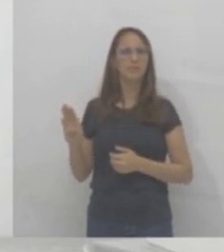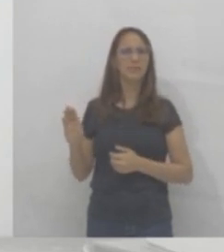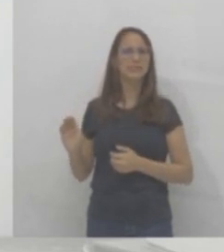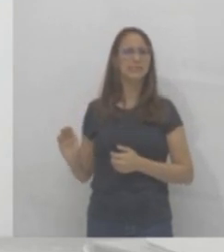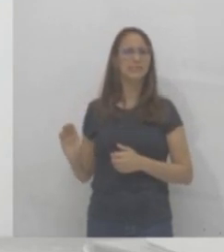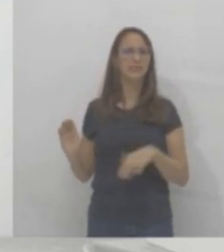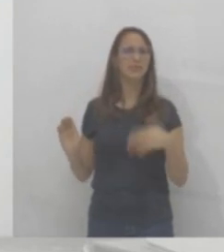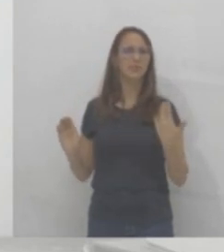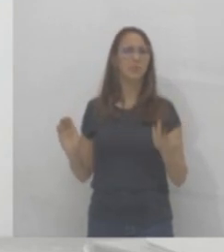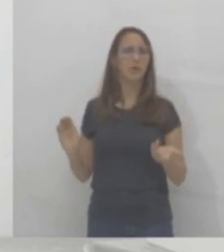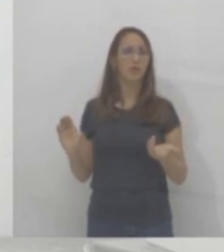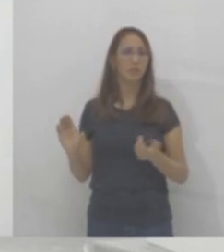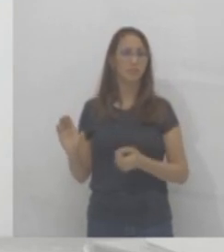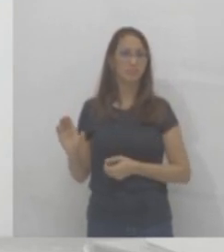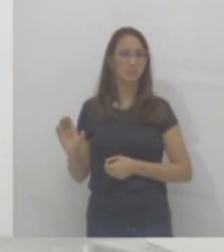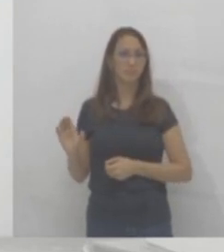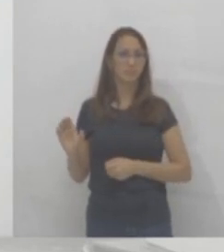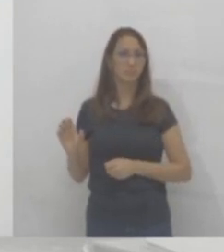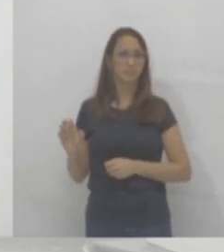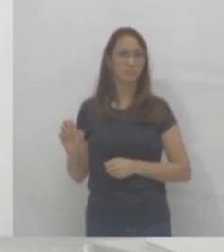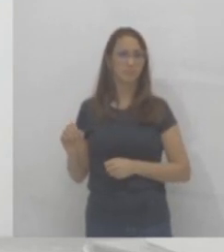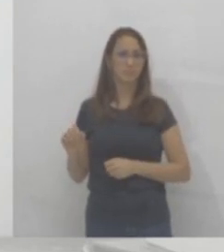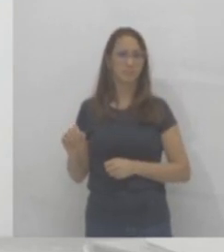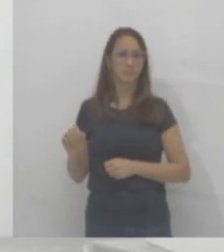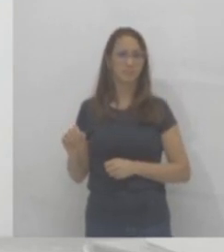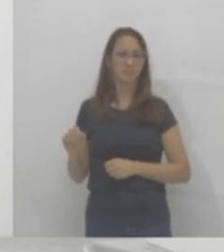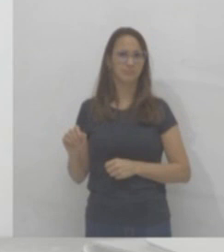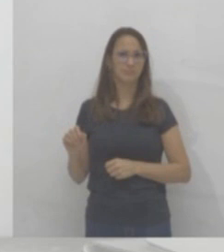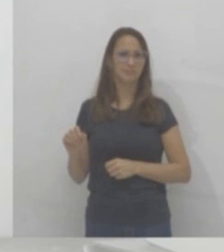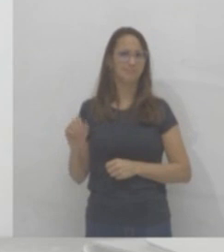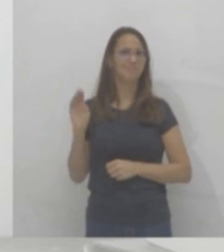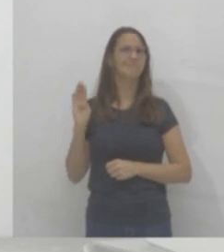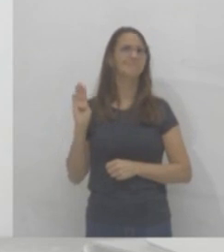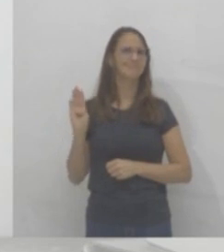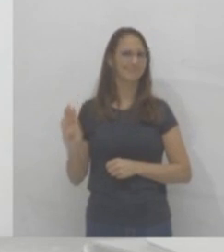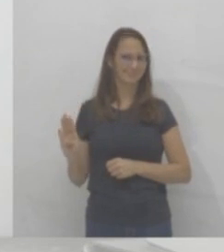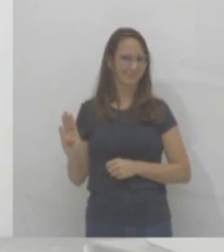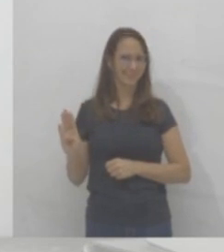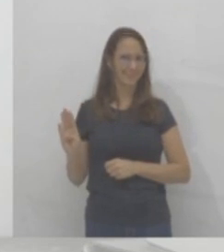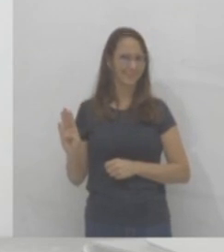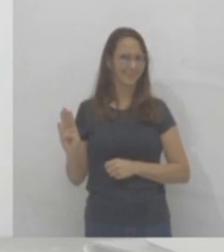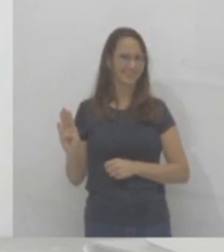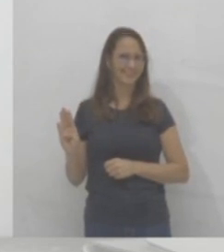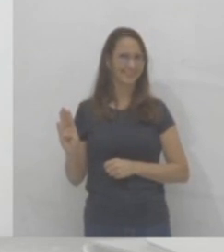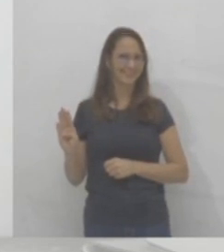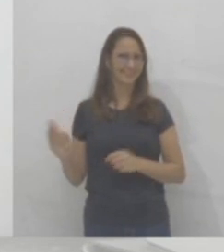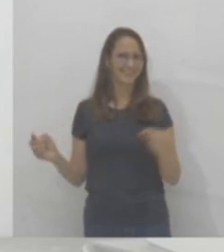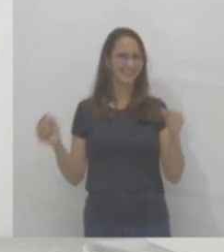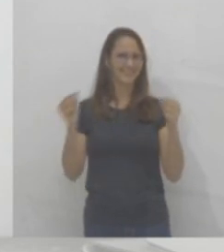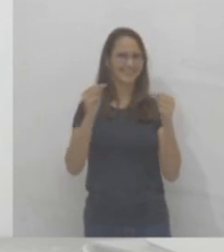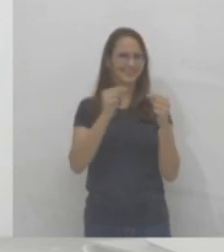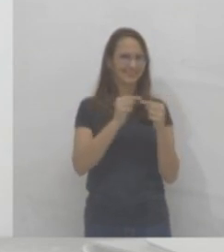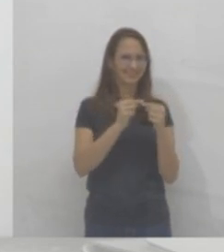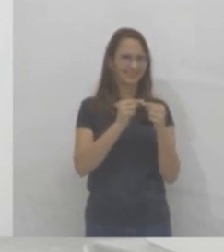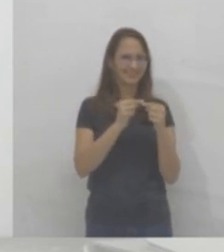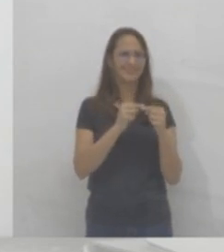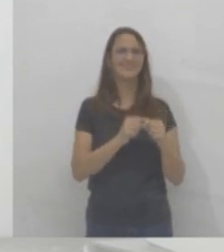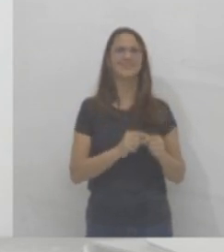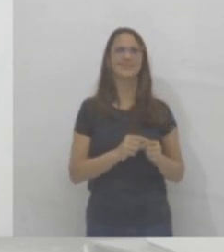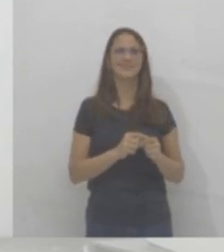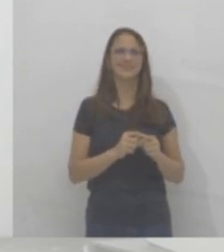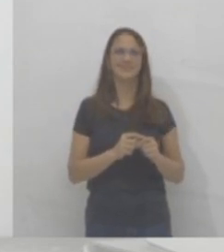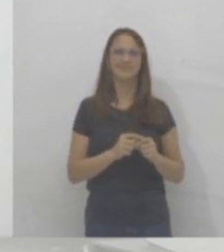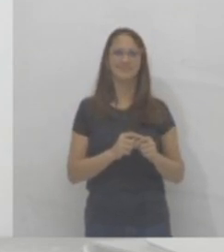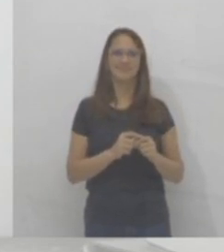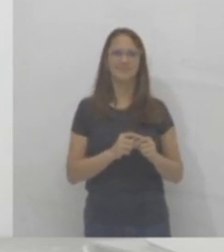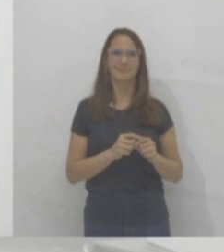Tá? É a alternativa B. Beleza? Que diz o quê? We will play